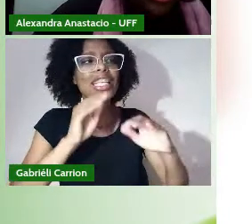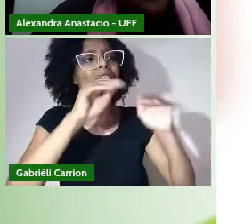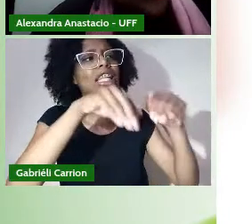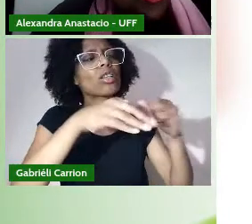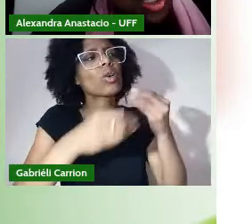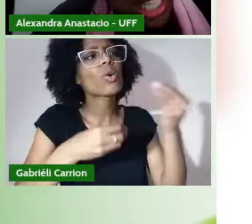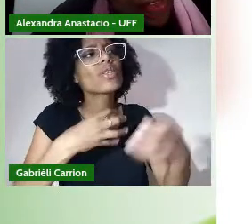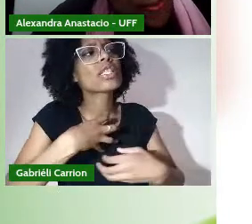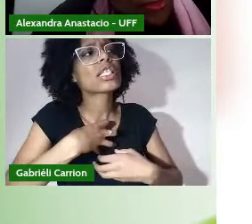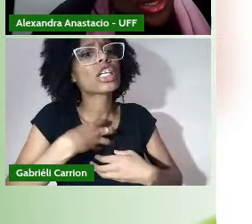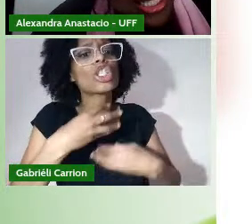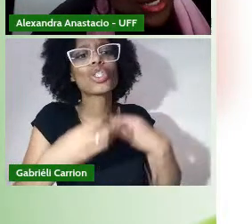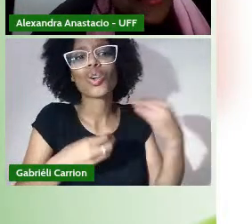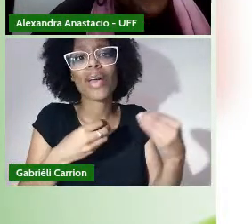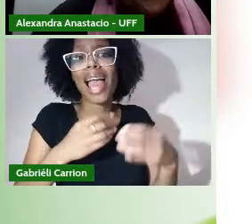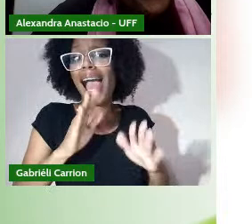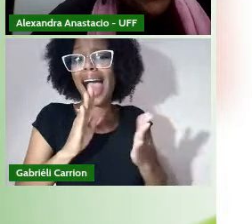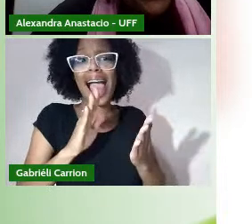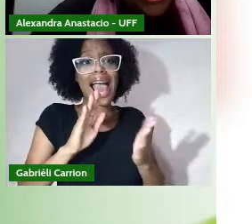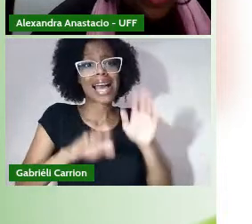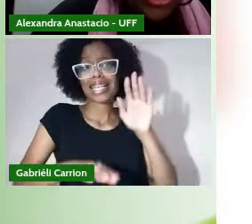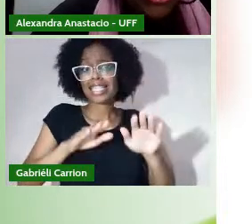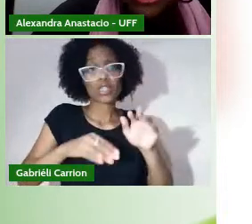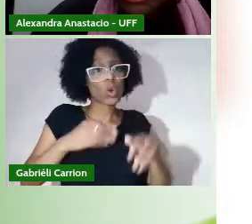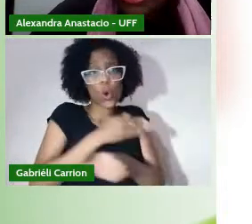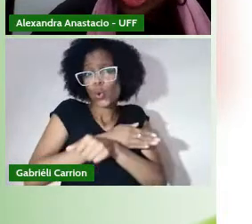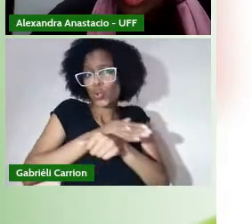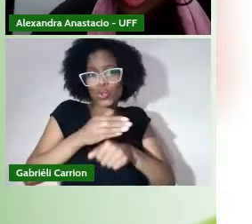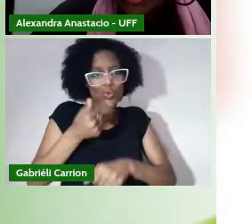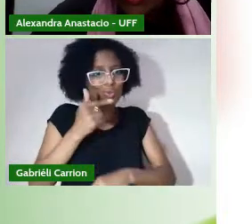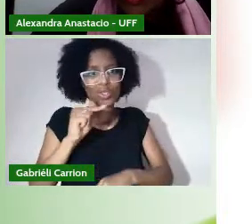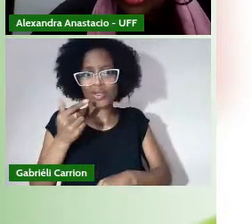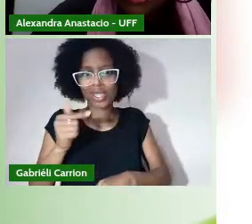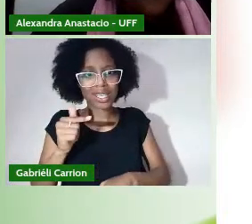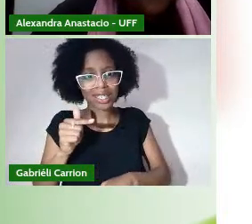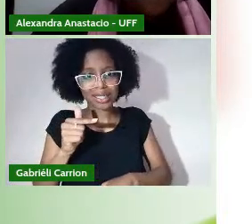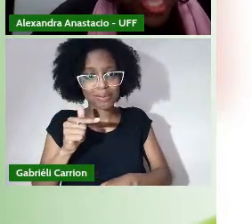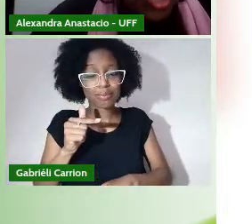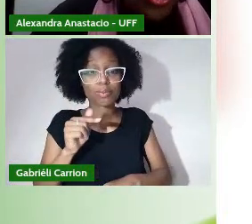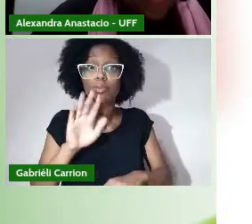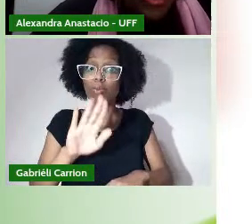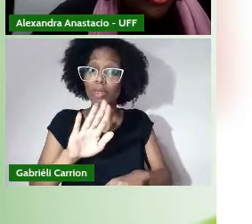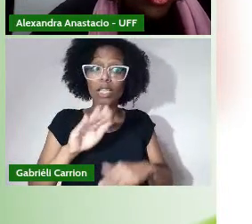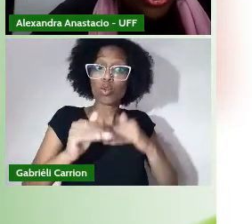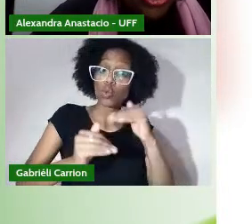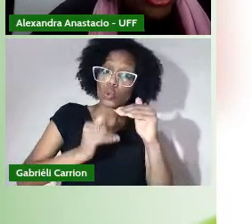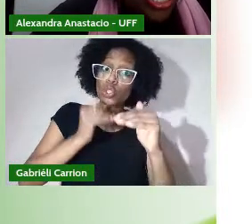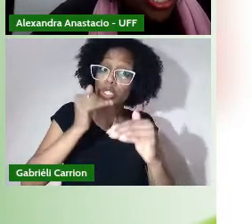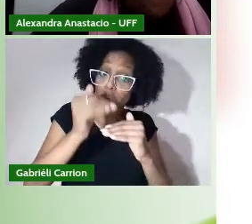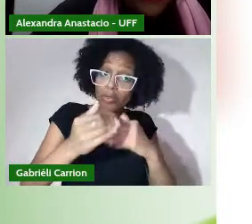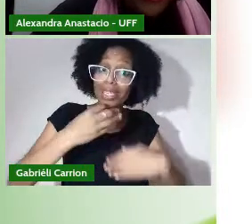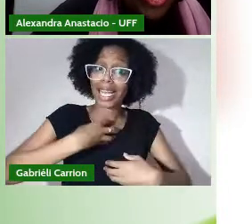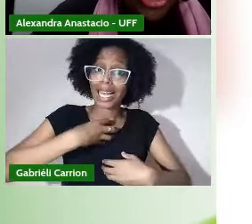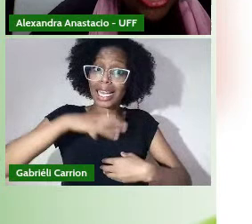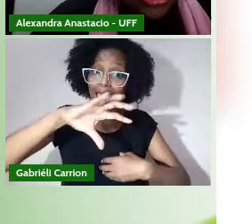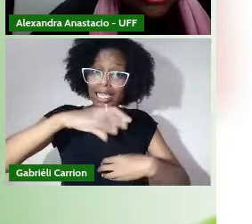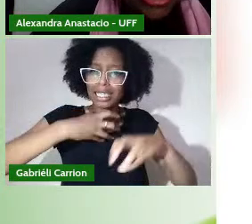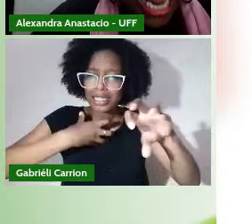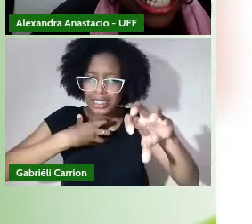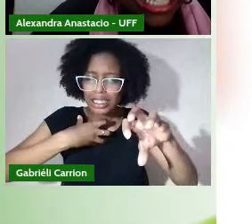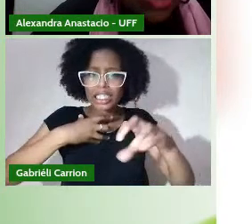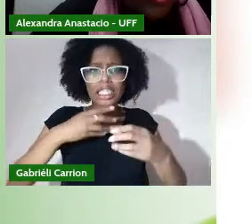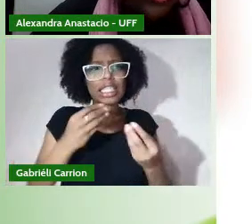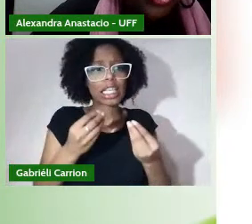muitas vezes não é confortável para você. E é muito interessante que o desenvolvimento da empatia, né, a empatia,